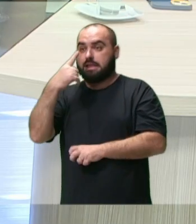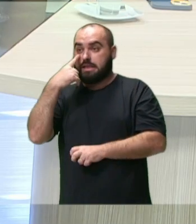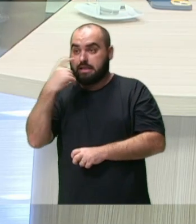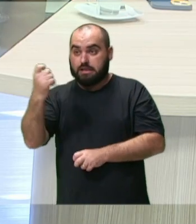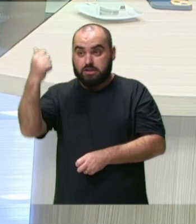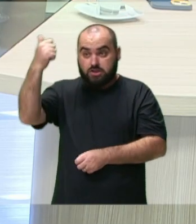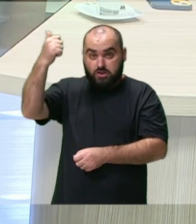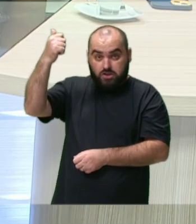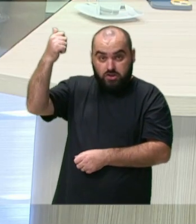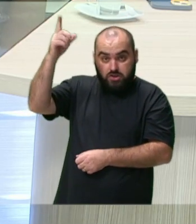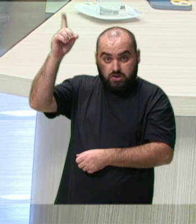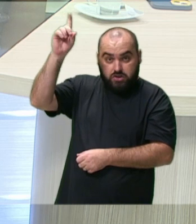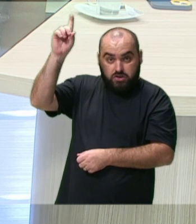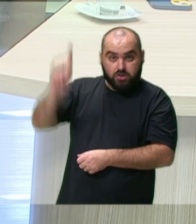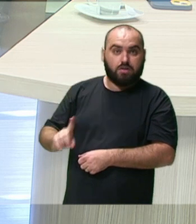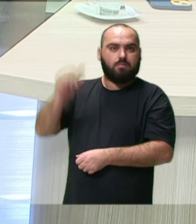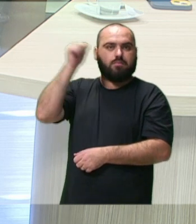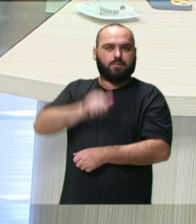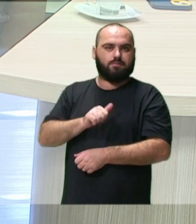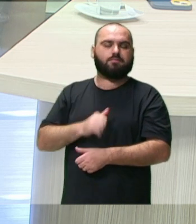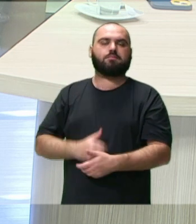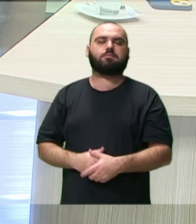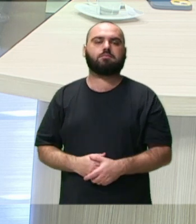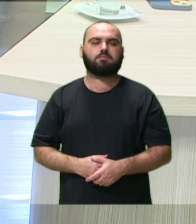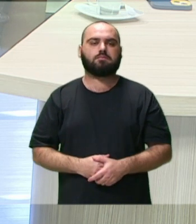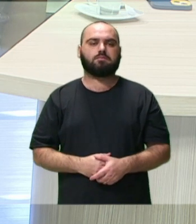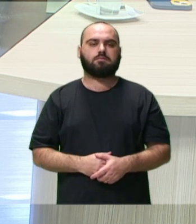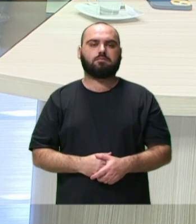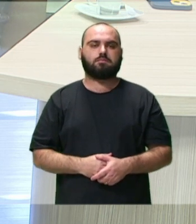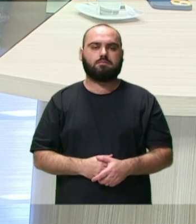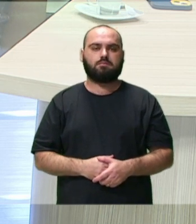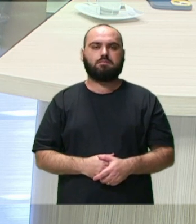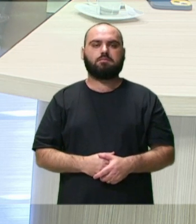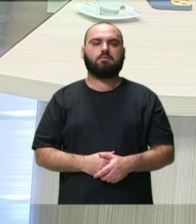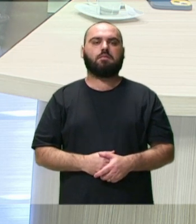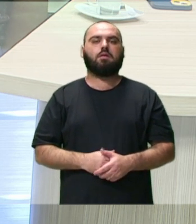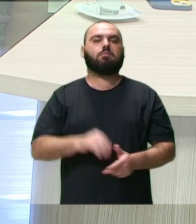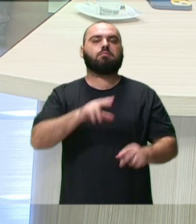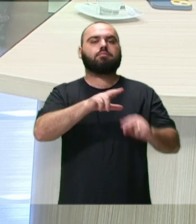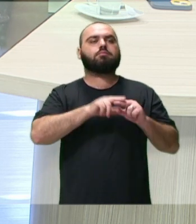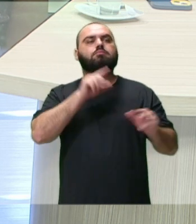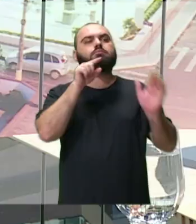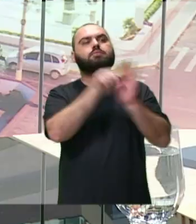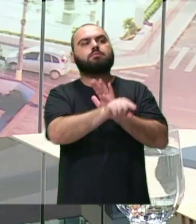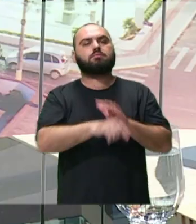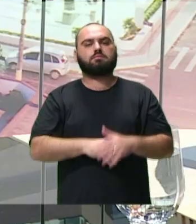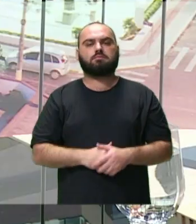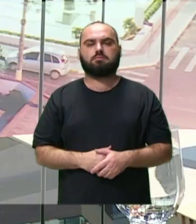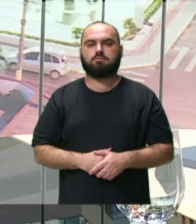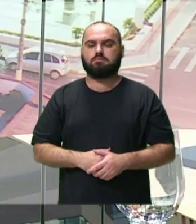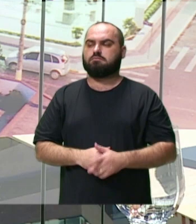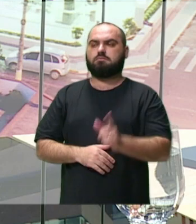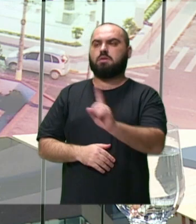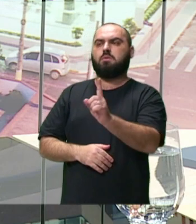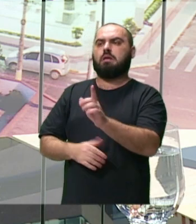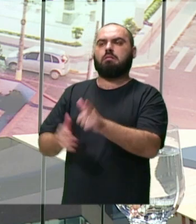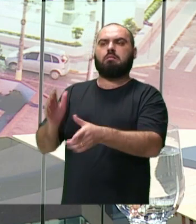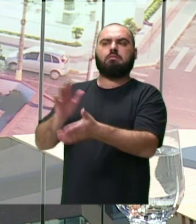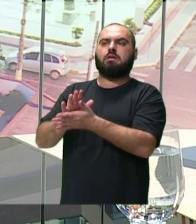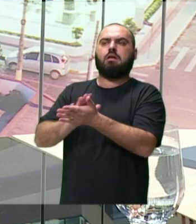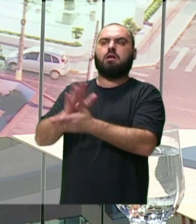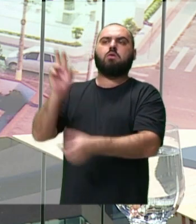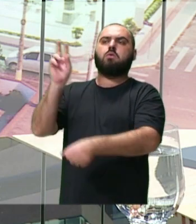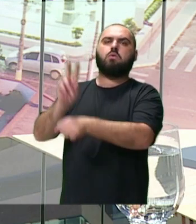mulher. Como estão essas ações voltadas para as mulheres aqui no município? Não são ações preventivas, e são